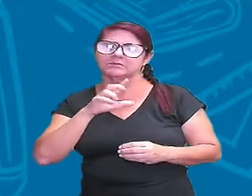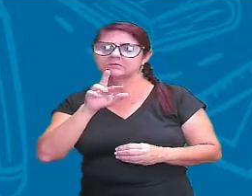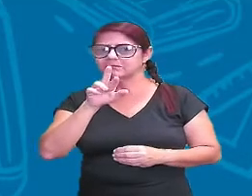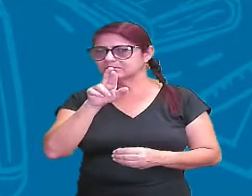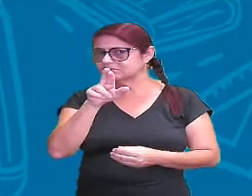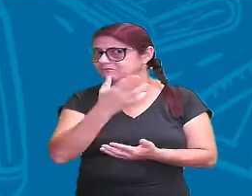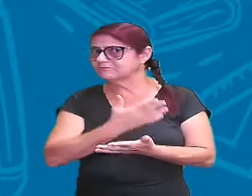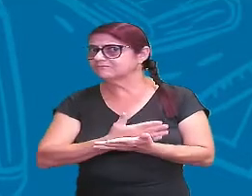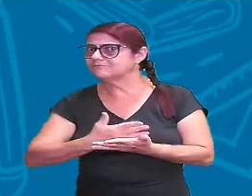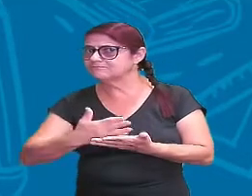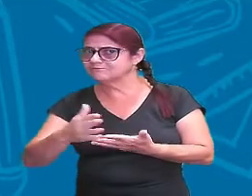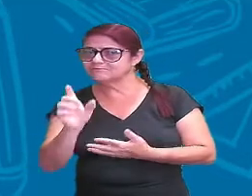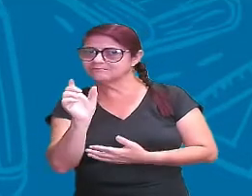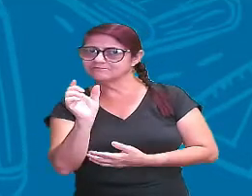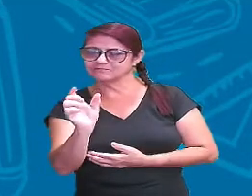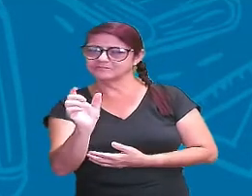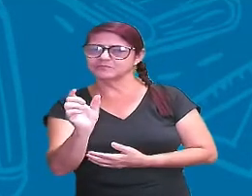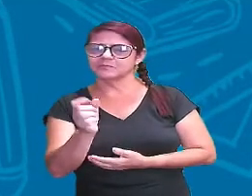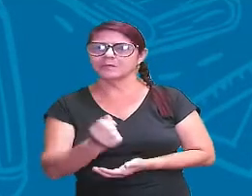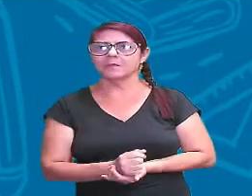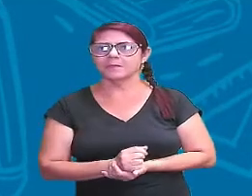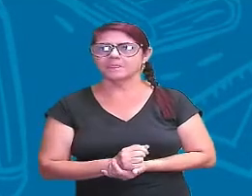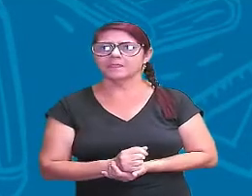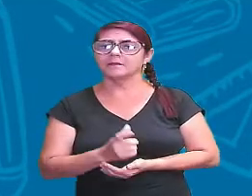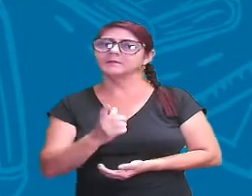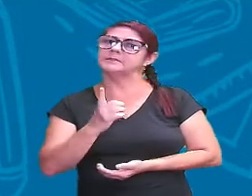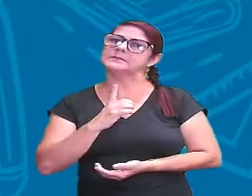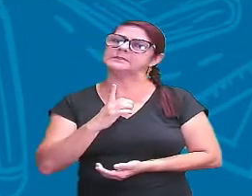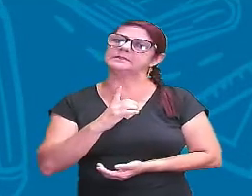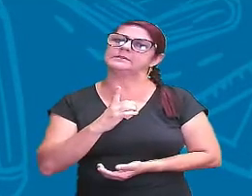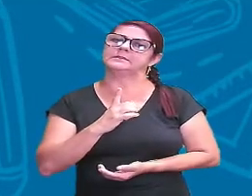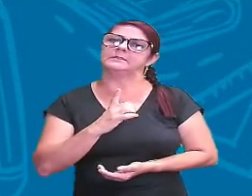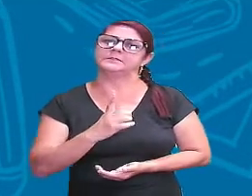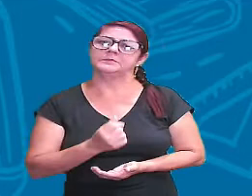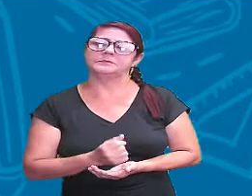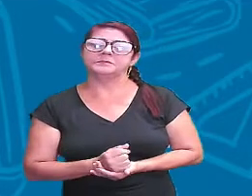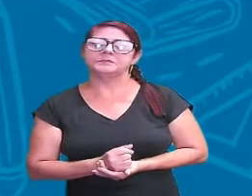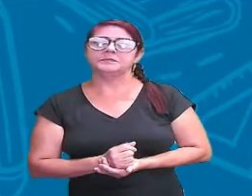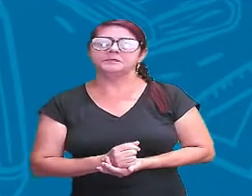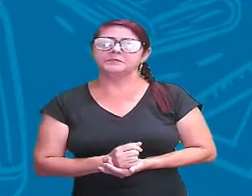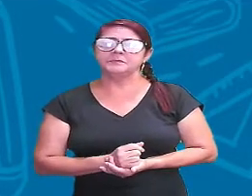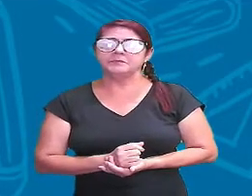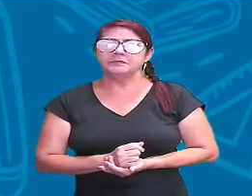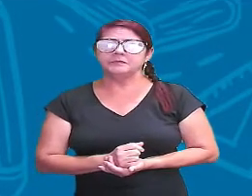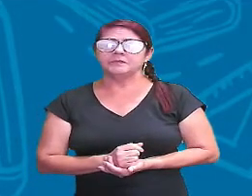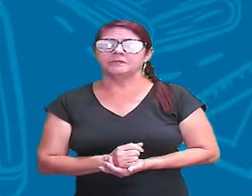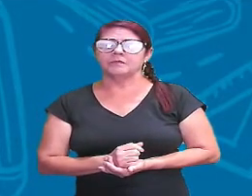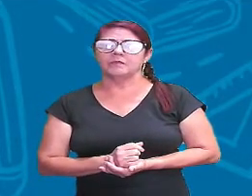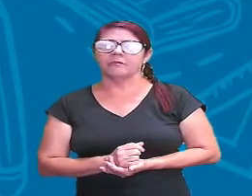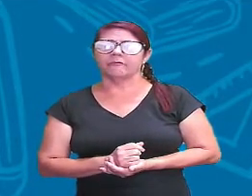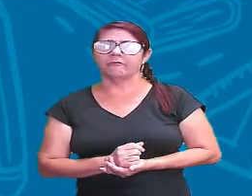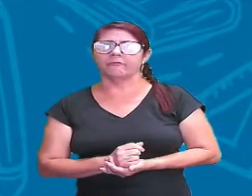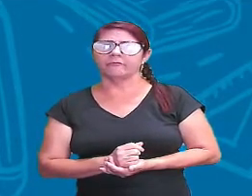tá? Então vamos ver. Aqui a gente tem, tá? Uma parlenda